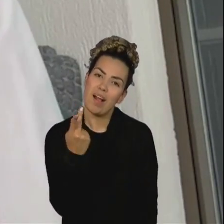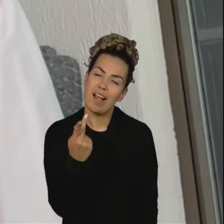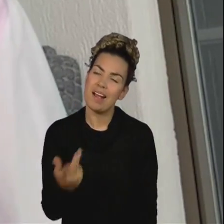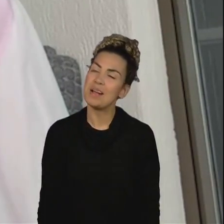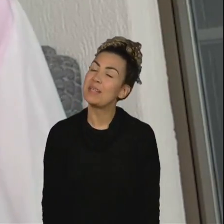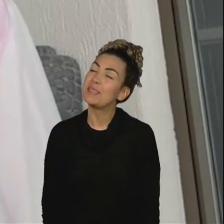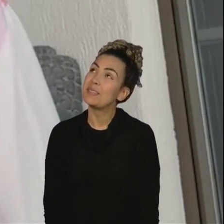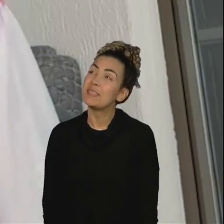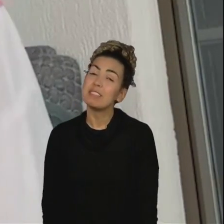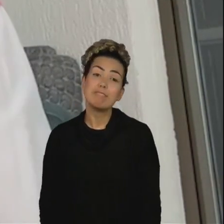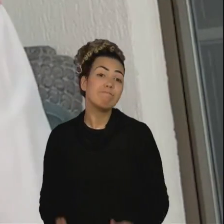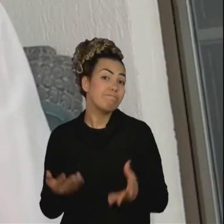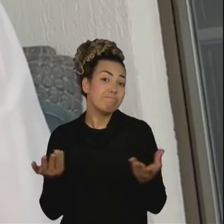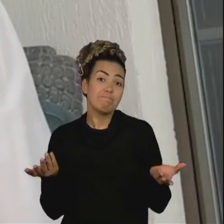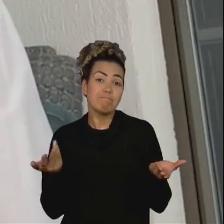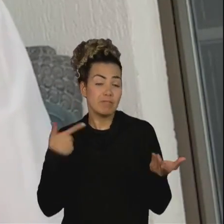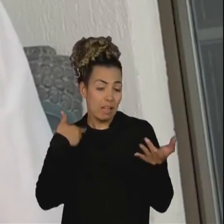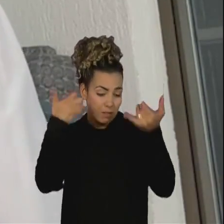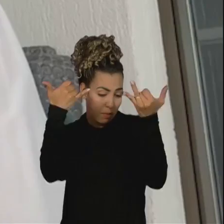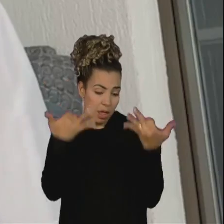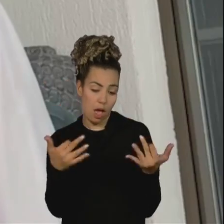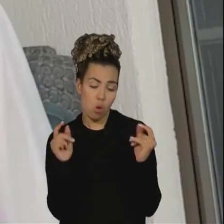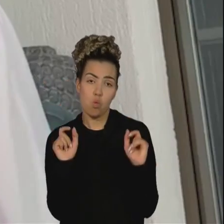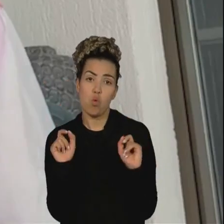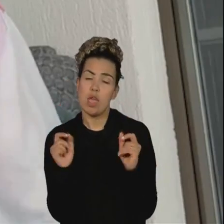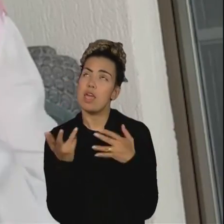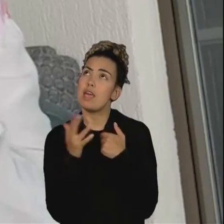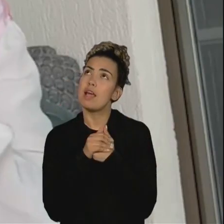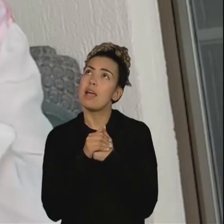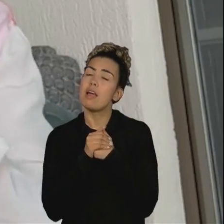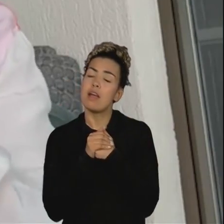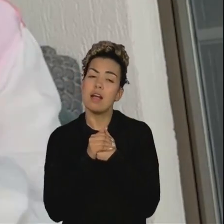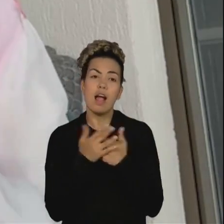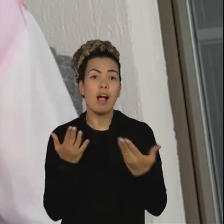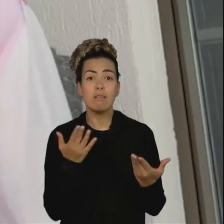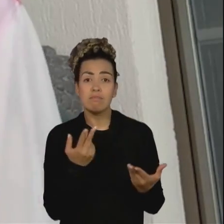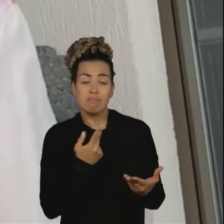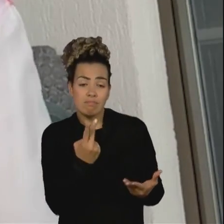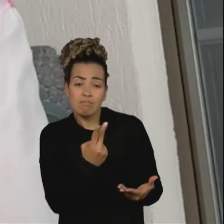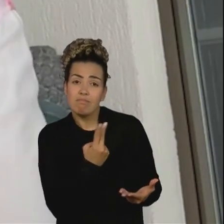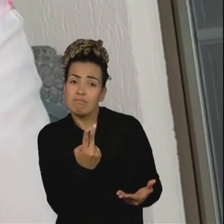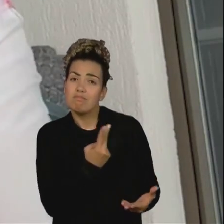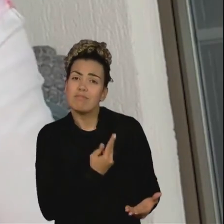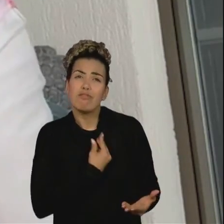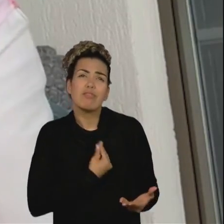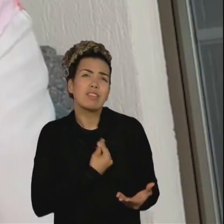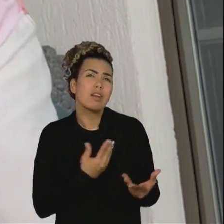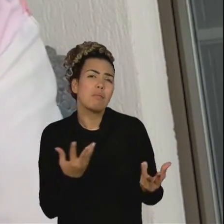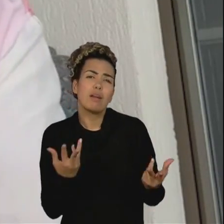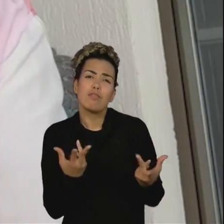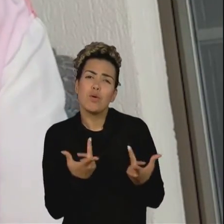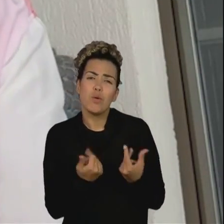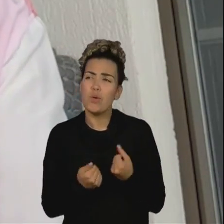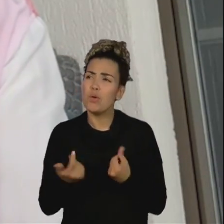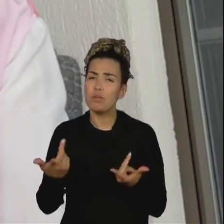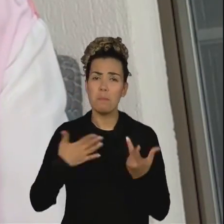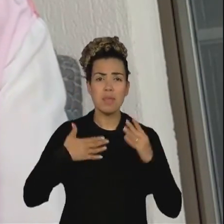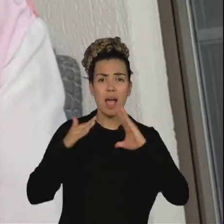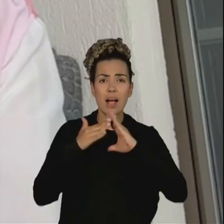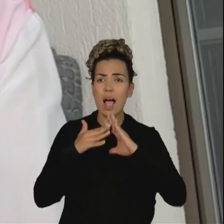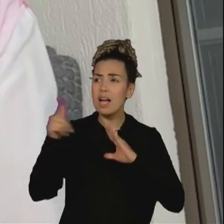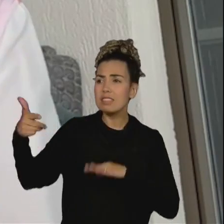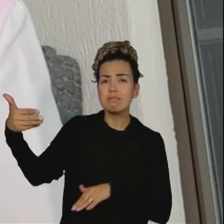Assim, o que eu posso dizer? Que a nossa vida sempre foi muito gostosa. Ela cresceu na minha casa, junto com a